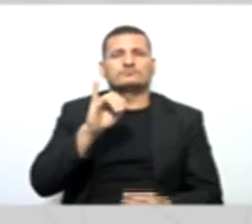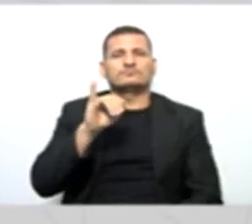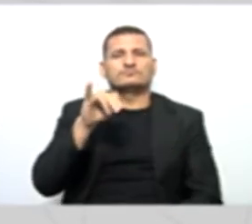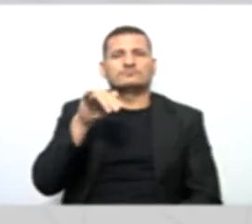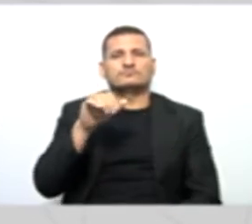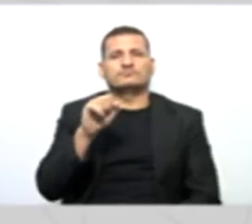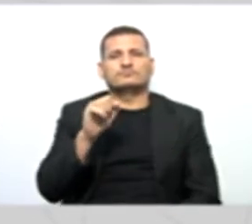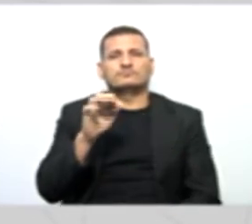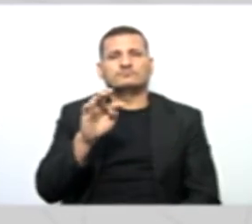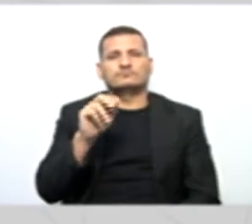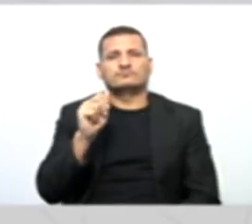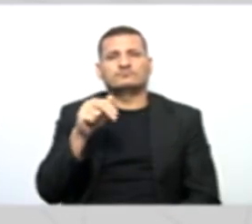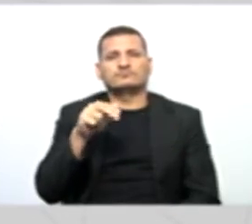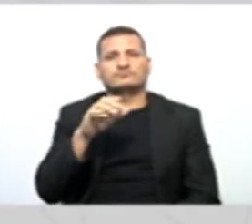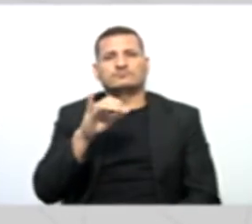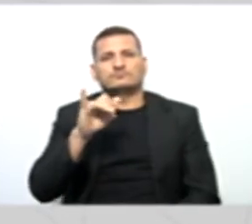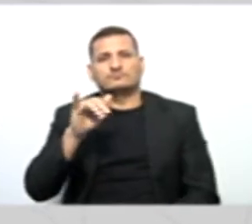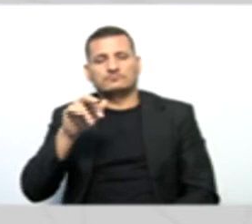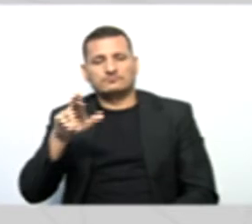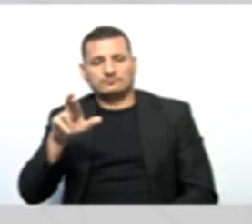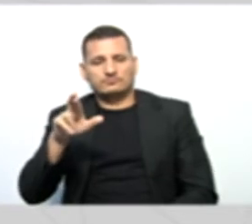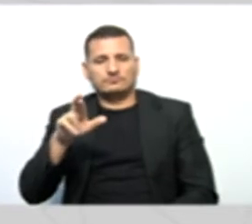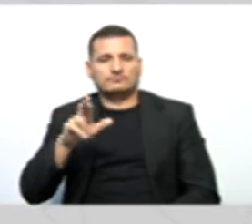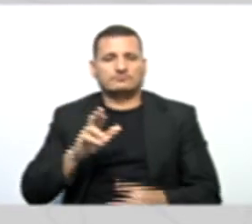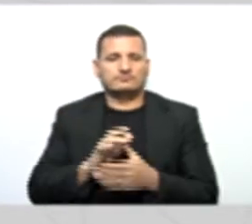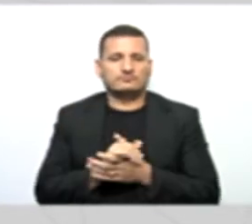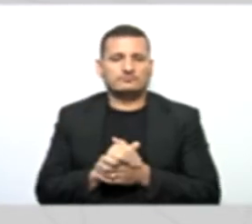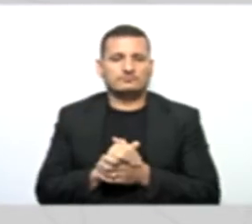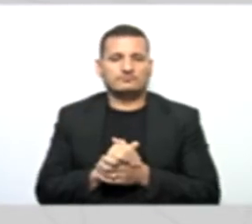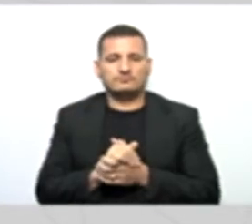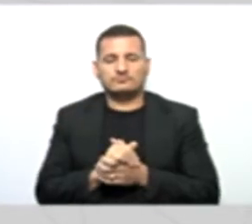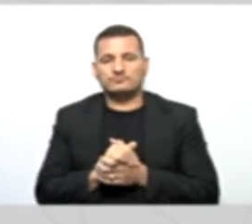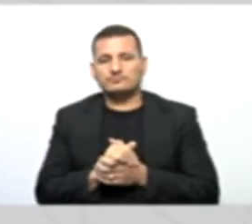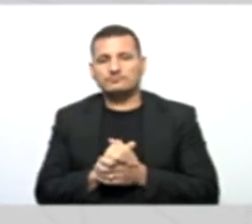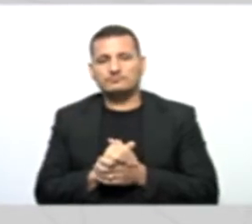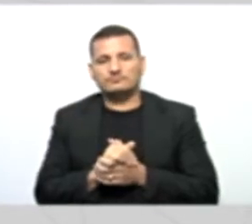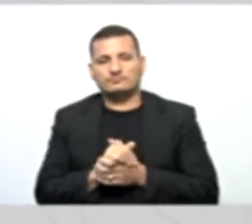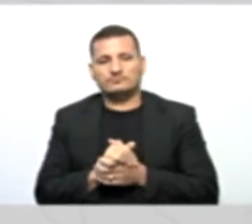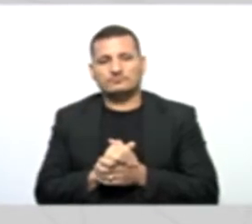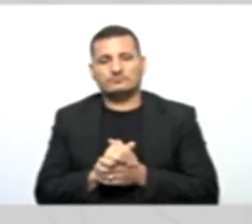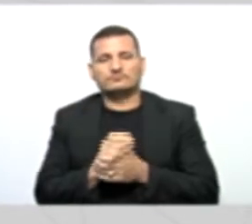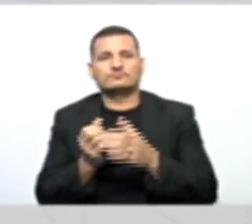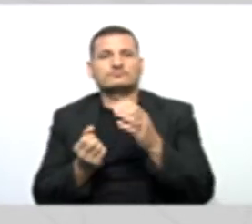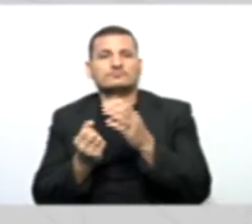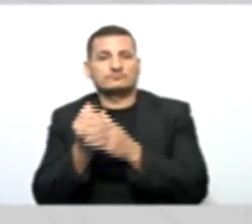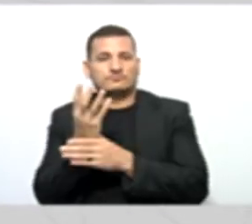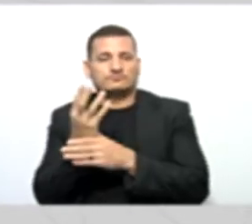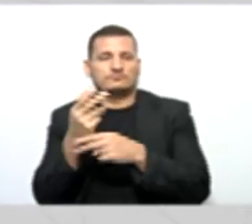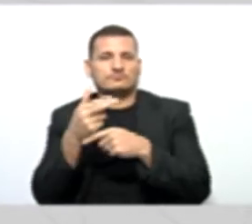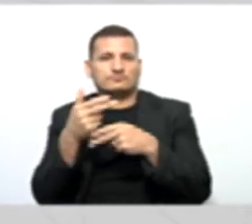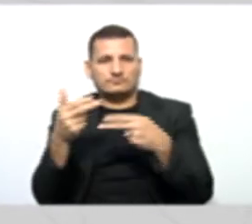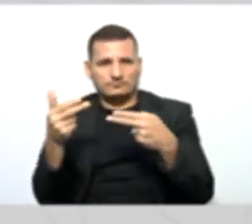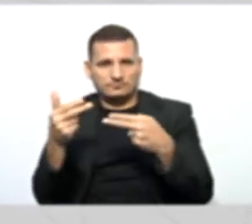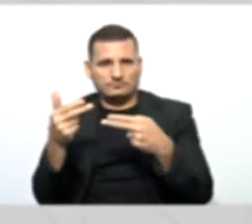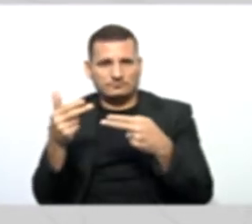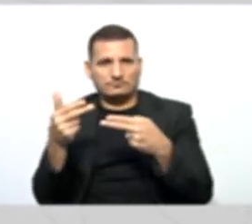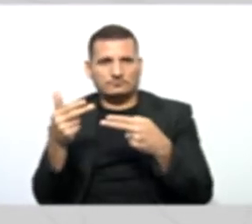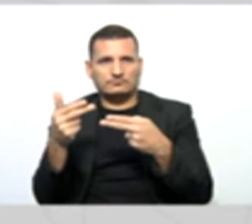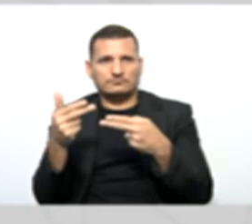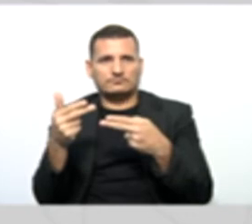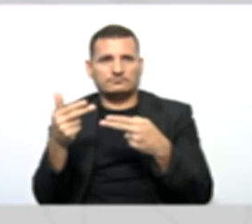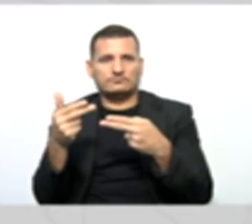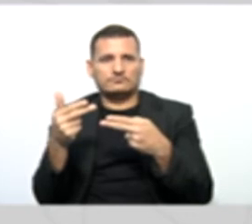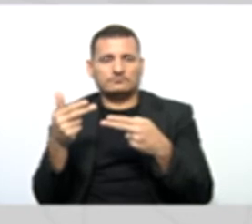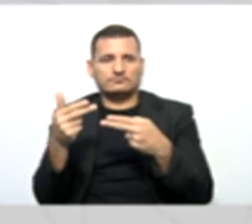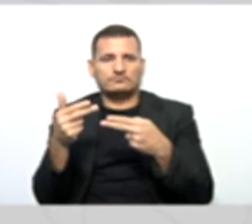objeto pessoa a partir daquela classe? Para instanciar, para criar um objeto a partir daquela descrição